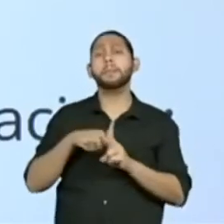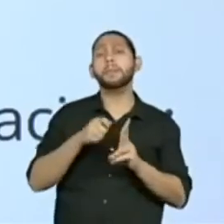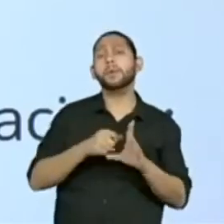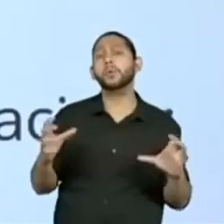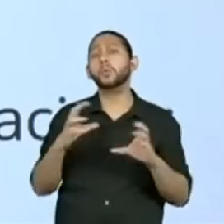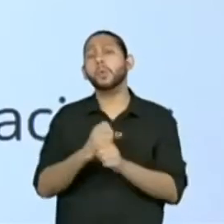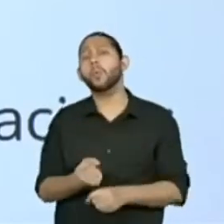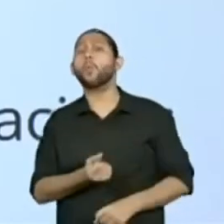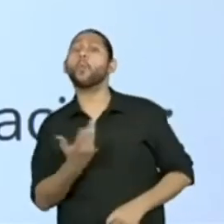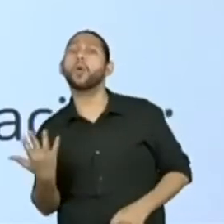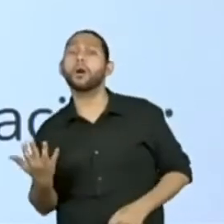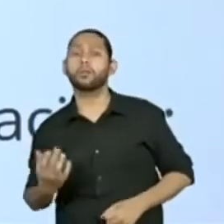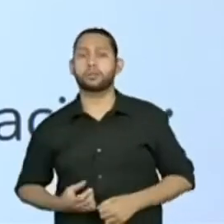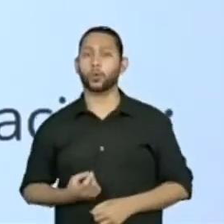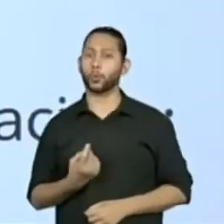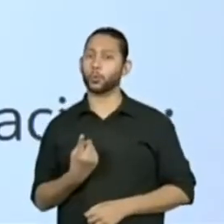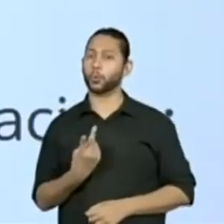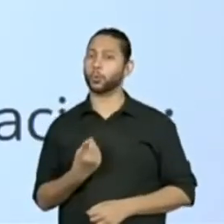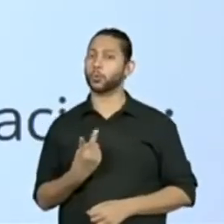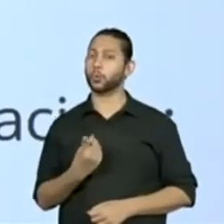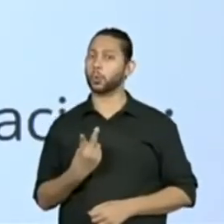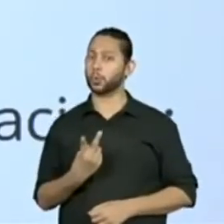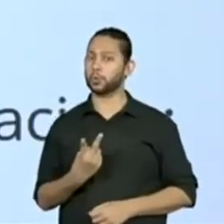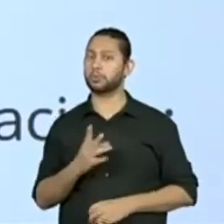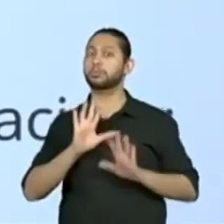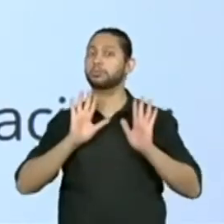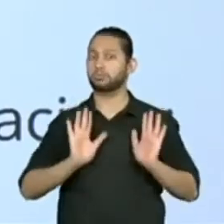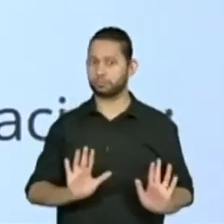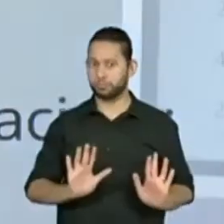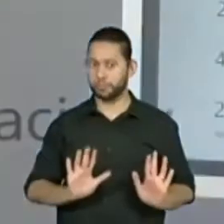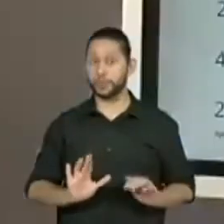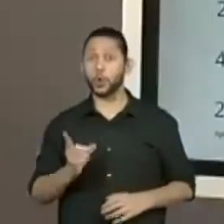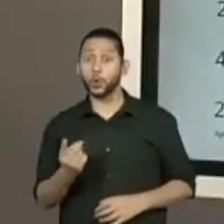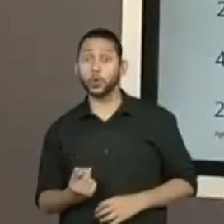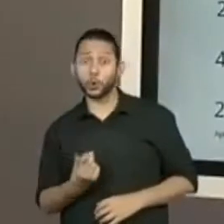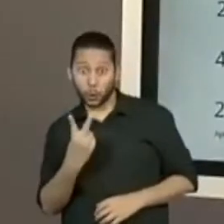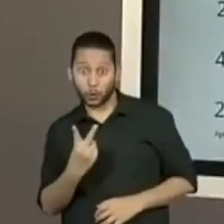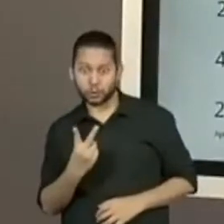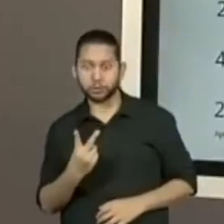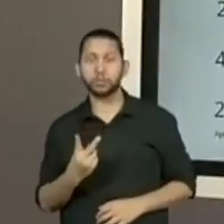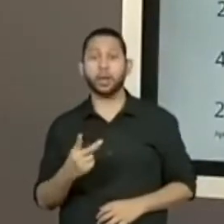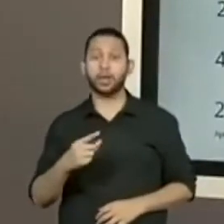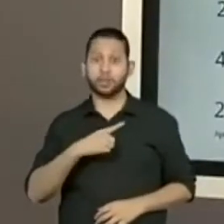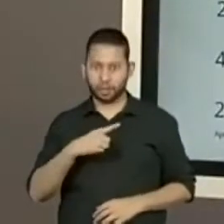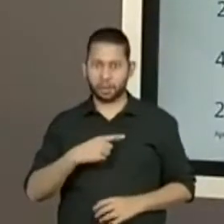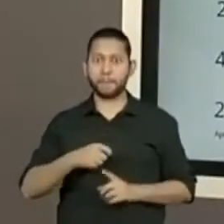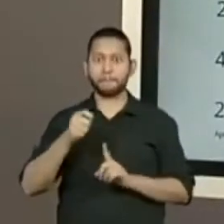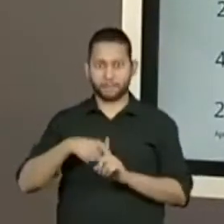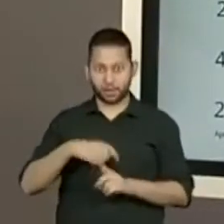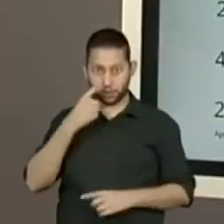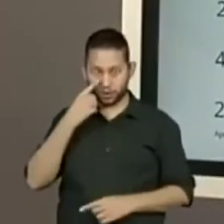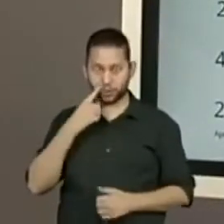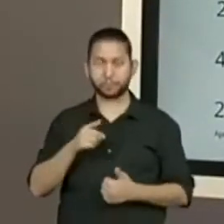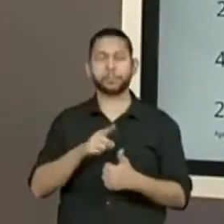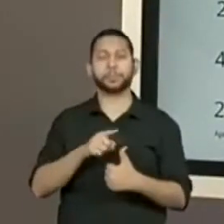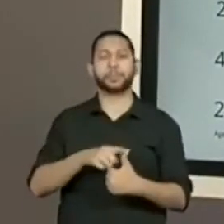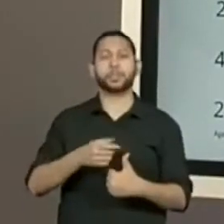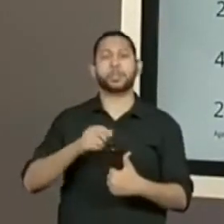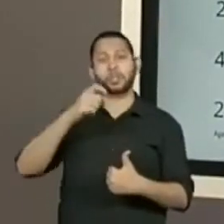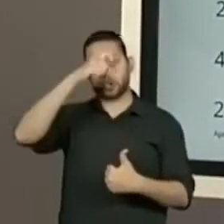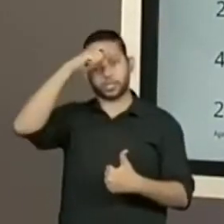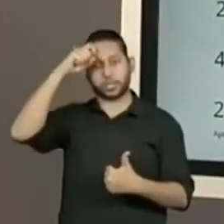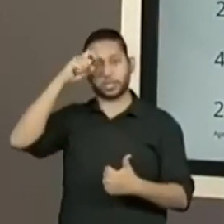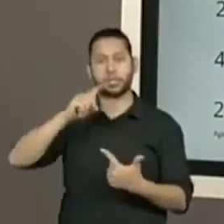primeiros 6 meses. Então, ele está falando o quê? Janeiro, fevereiro, março, abril, maio